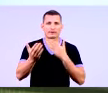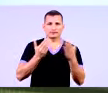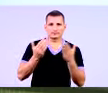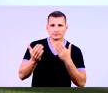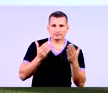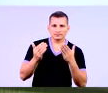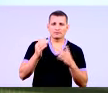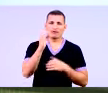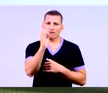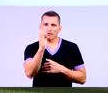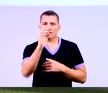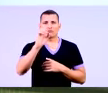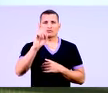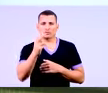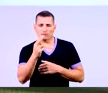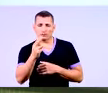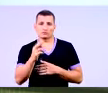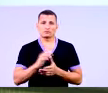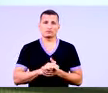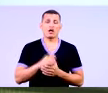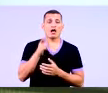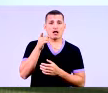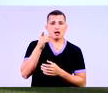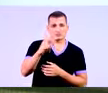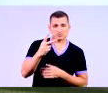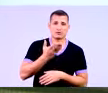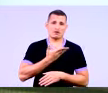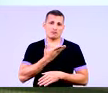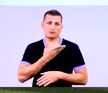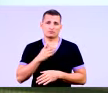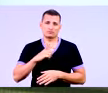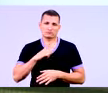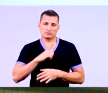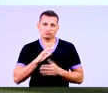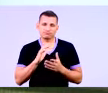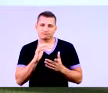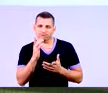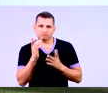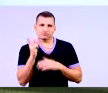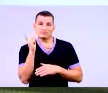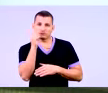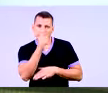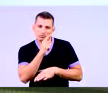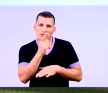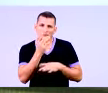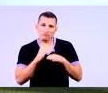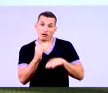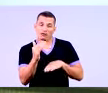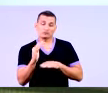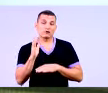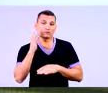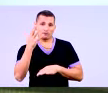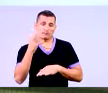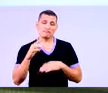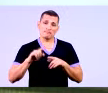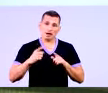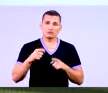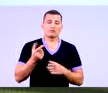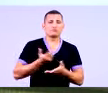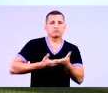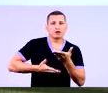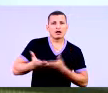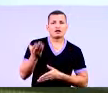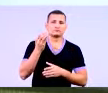para que oa o seu amigo tenha essa esse grau de dificuldade um pouco maior para resolver mas a idéia é compartilhar experiências